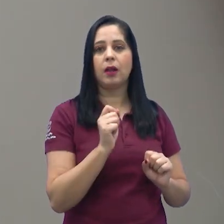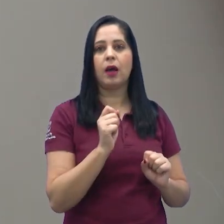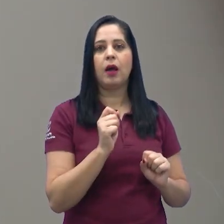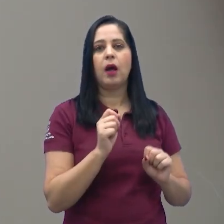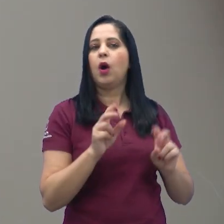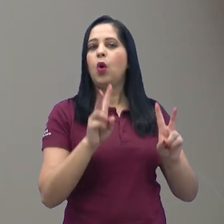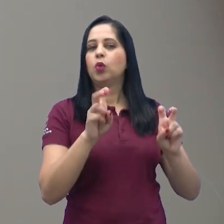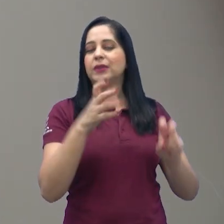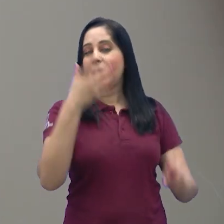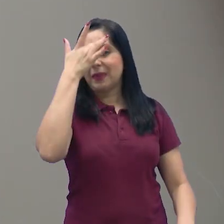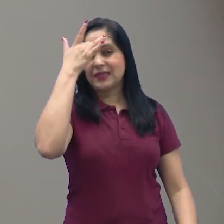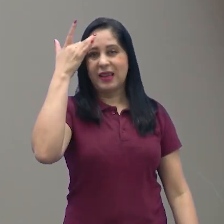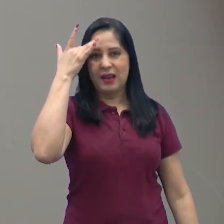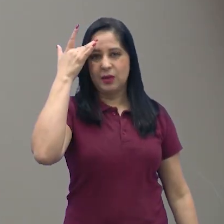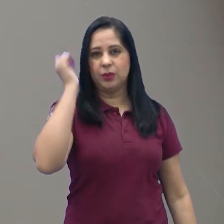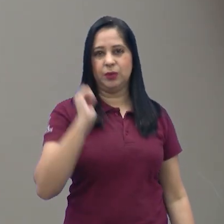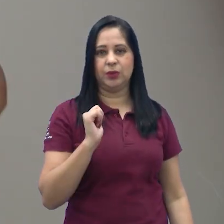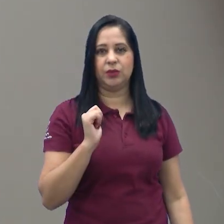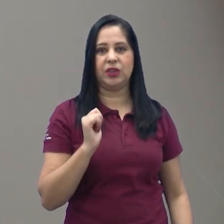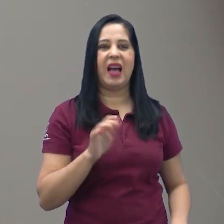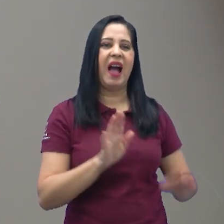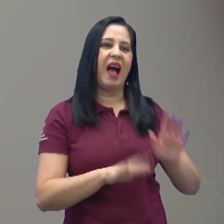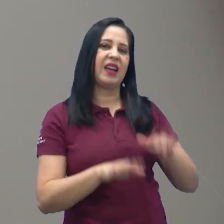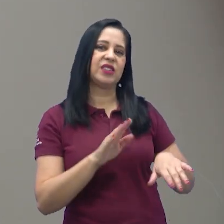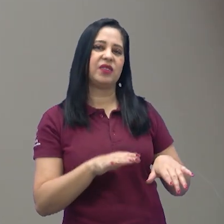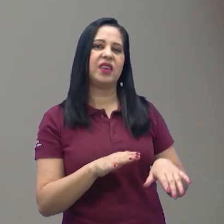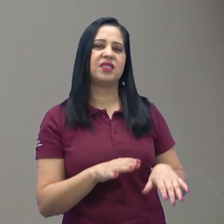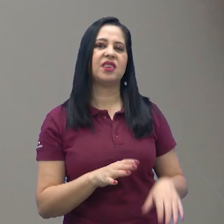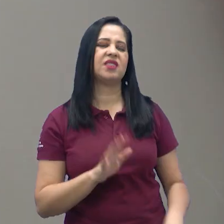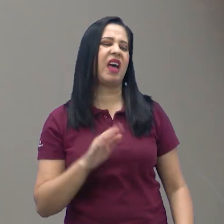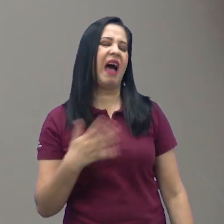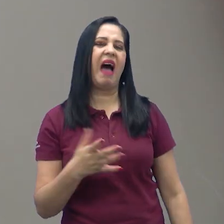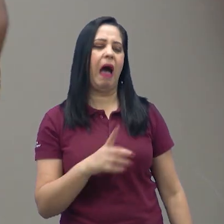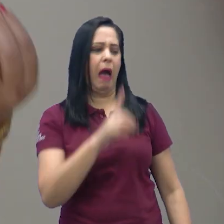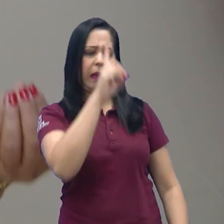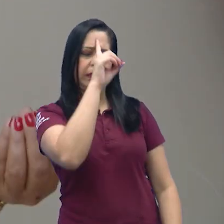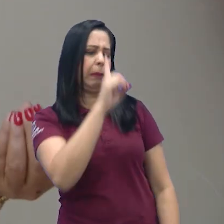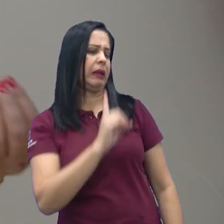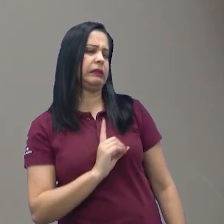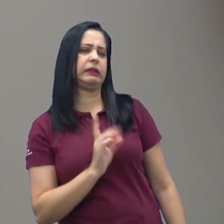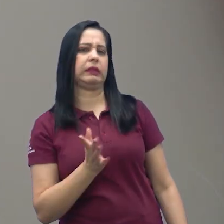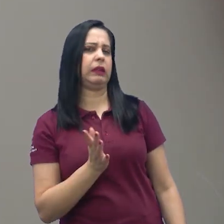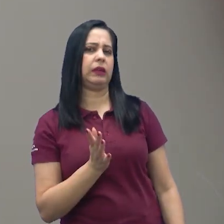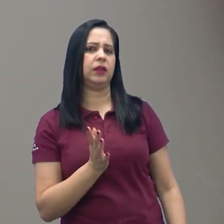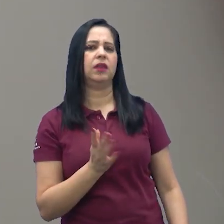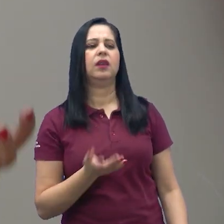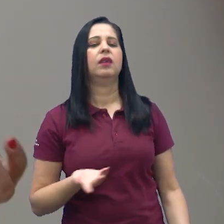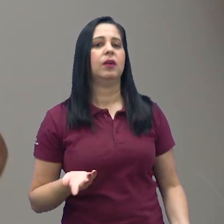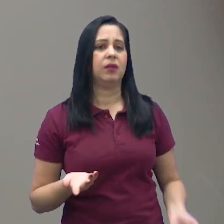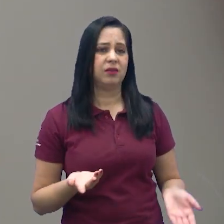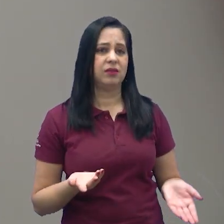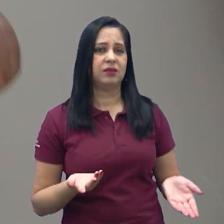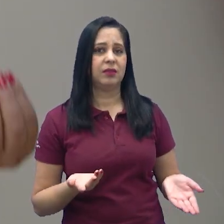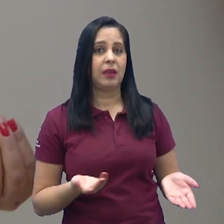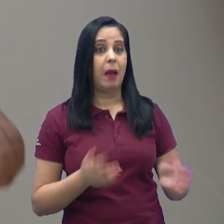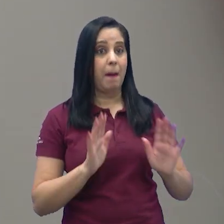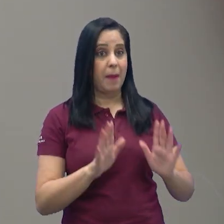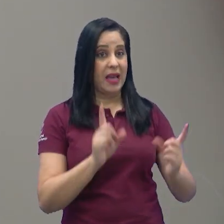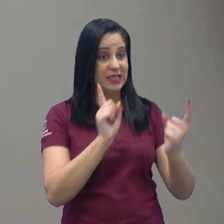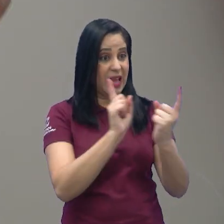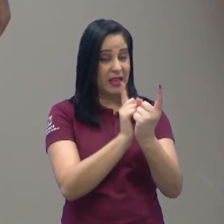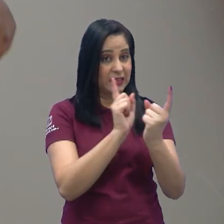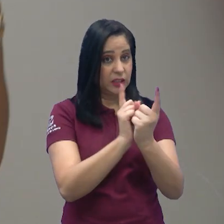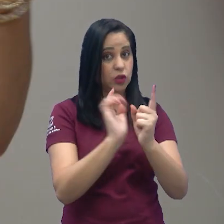muitas vezes é deixado de lado. Às vezes, é uma depressão, mas para buscar atendimento, para buscar acolhimento,